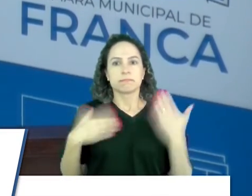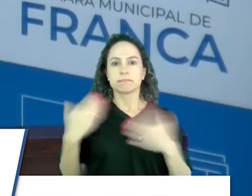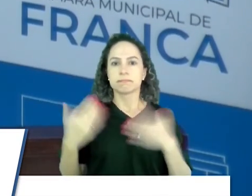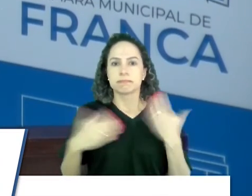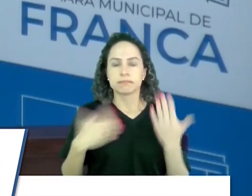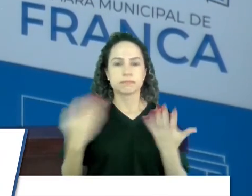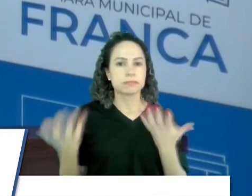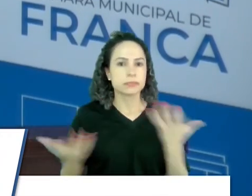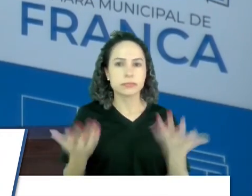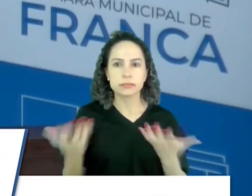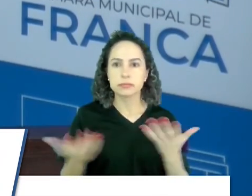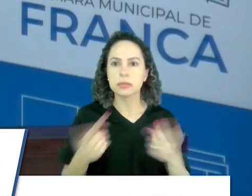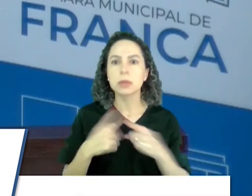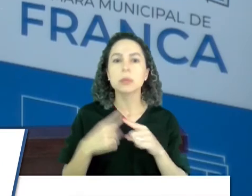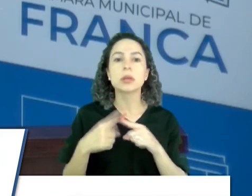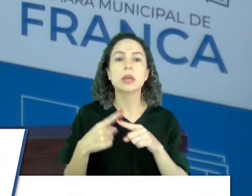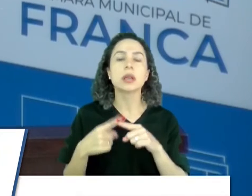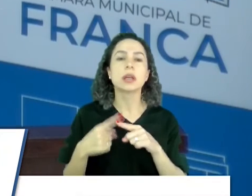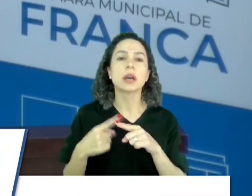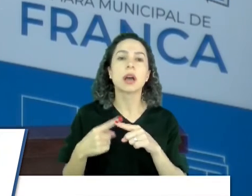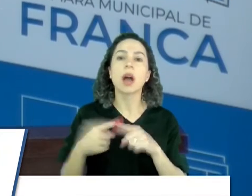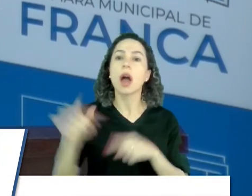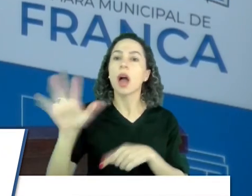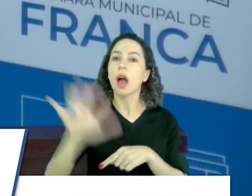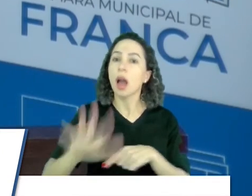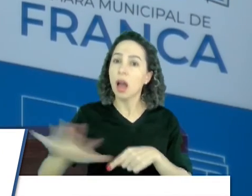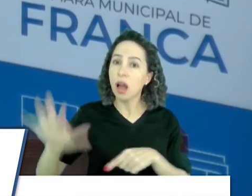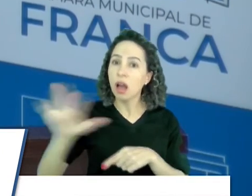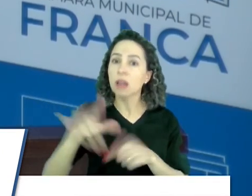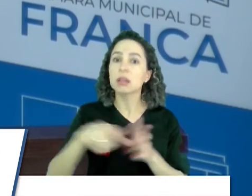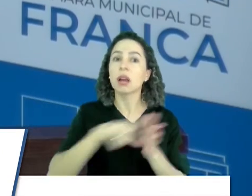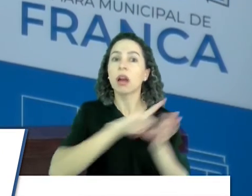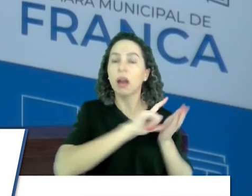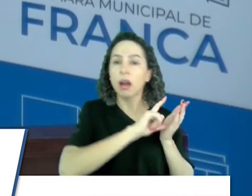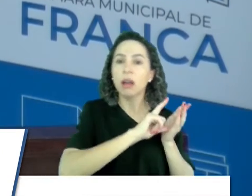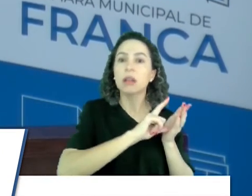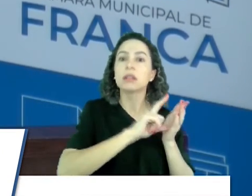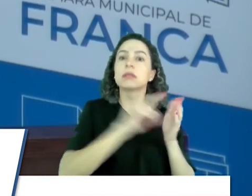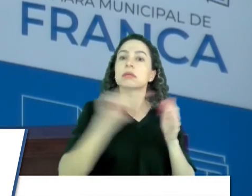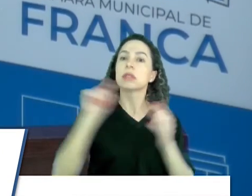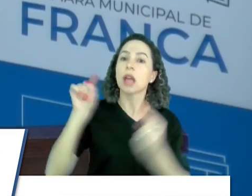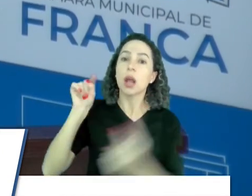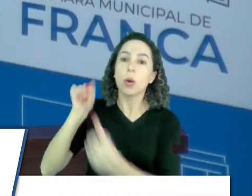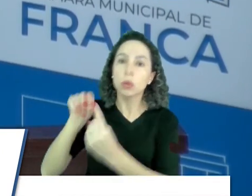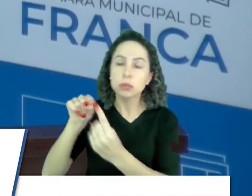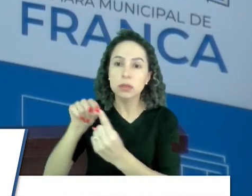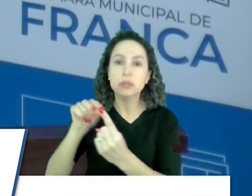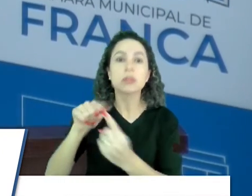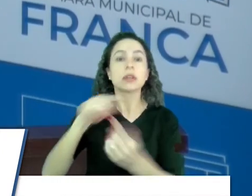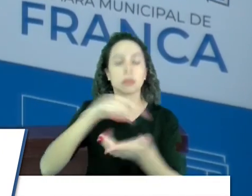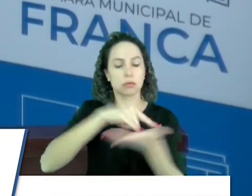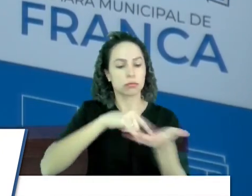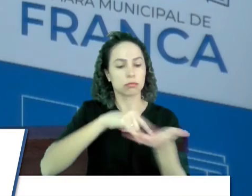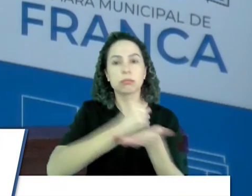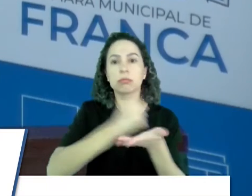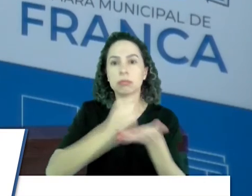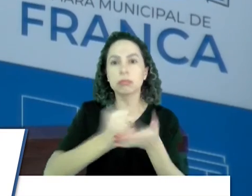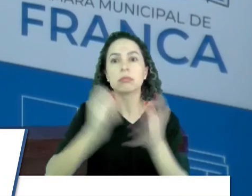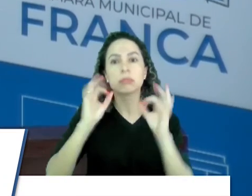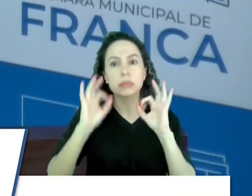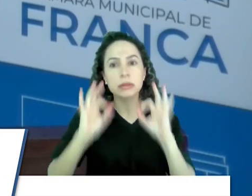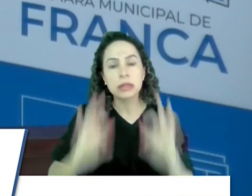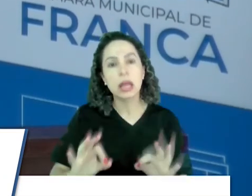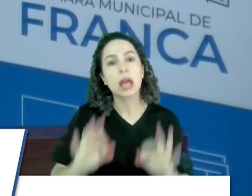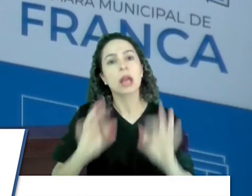porque a área está destinada, está regularizada, está